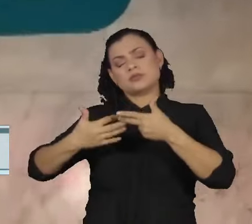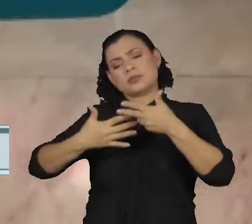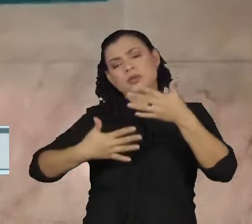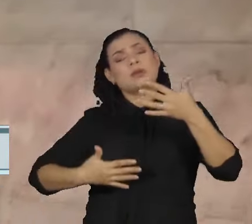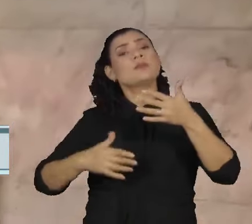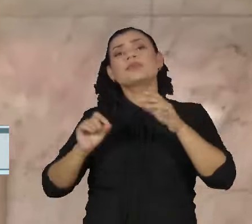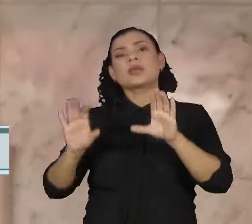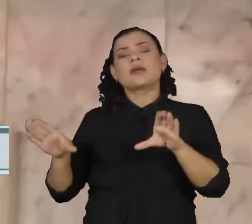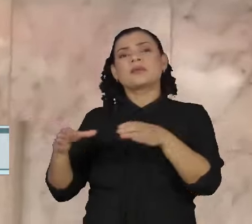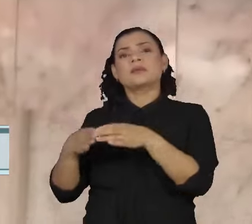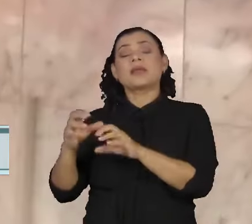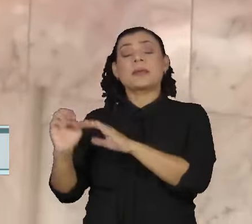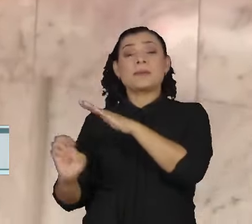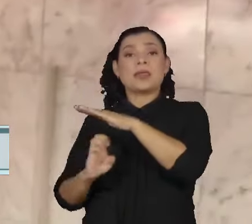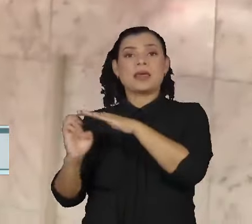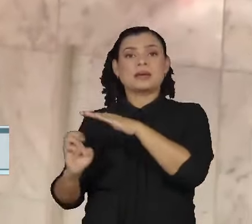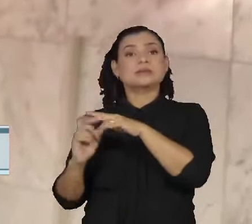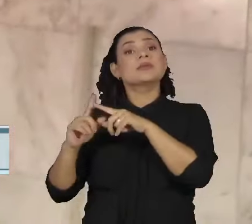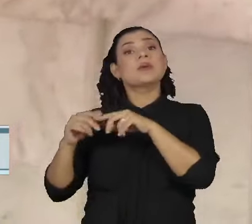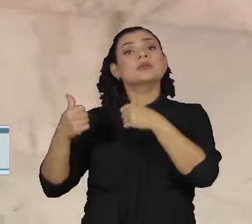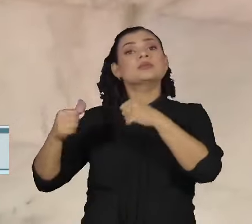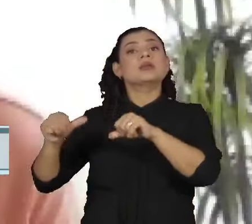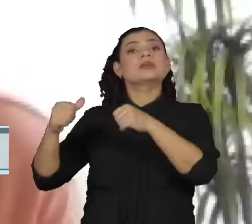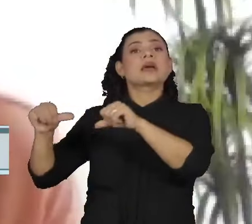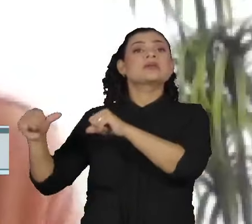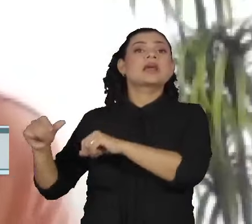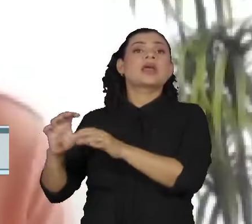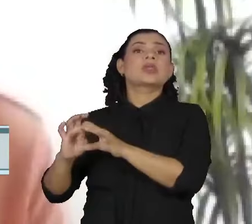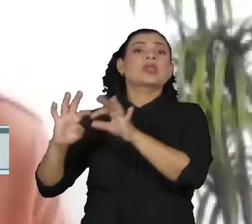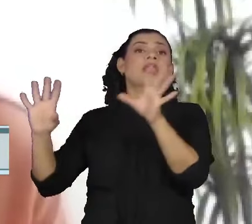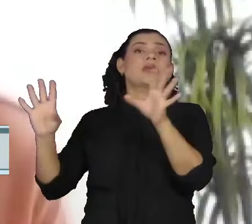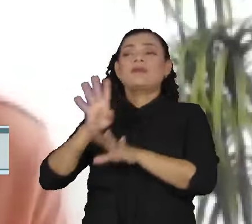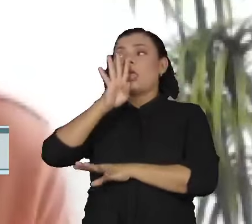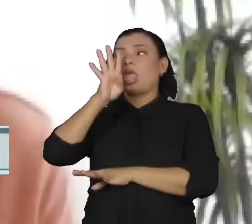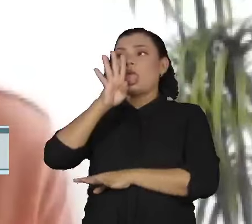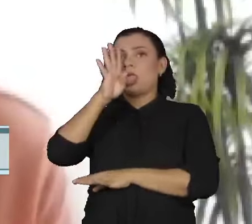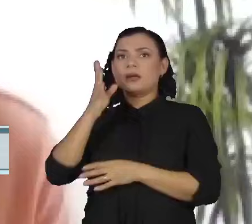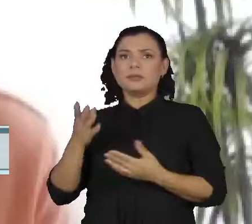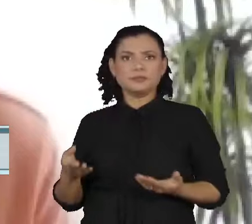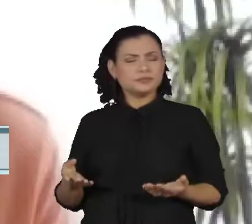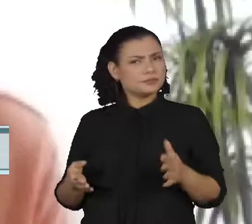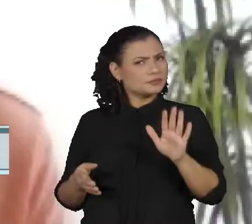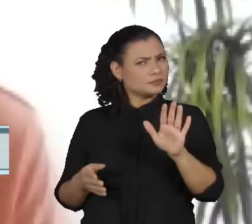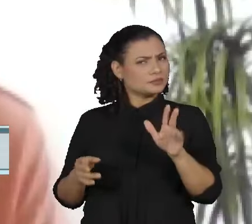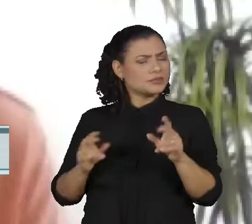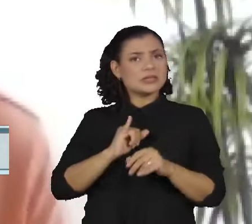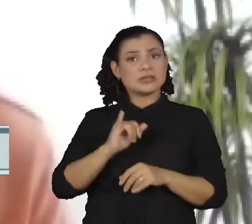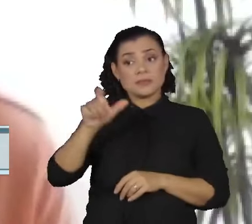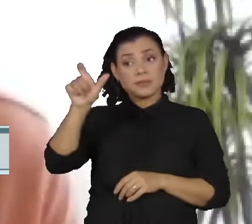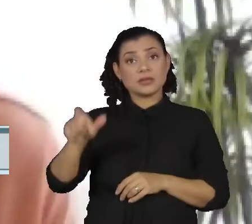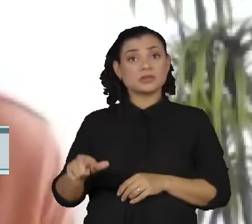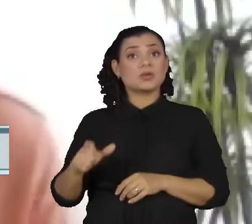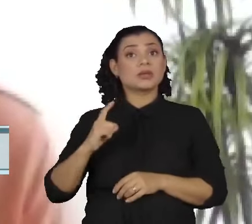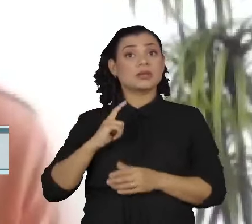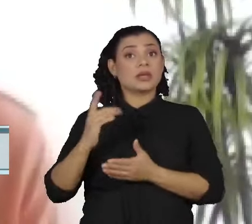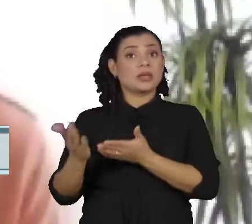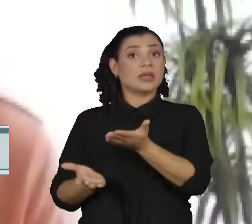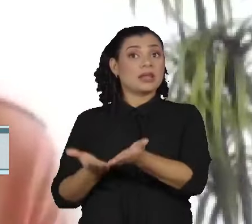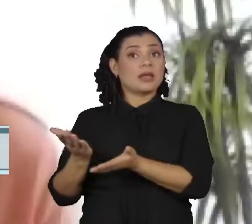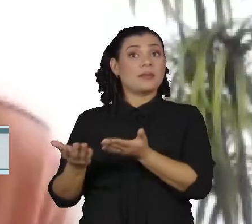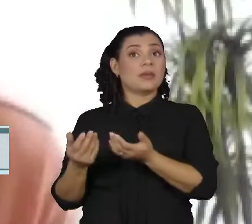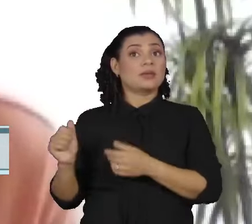menos regulados e podem ser cancelados livremente. E quando elas detectam, por exemplo, um consumidor que tem tratamento de alto custo,